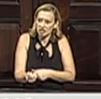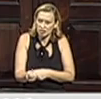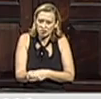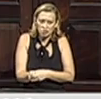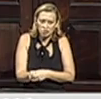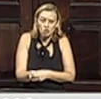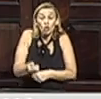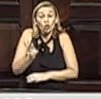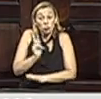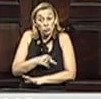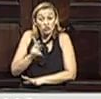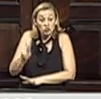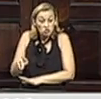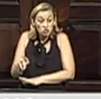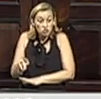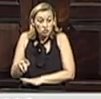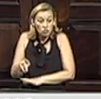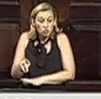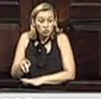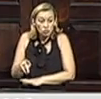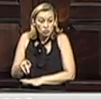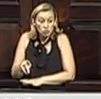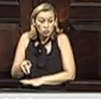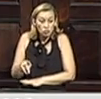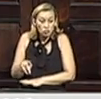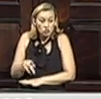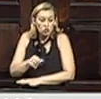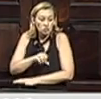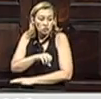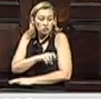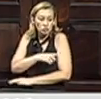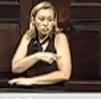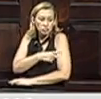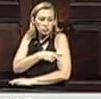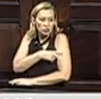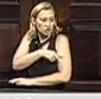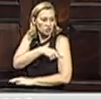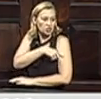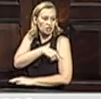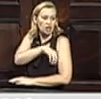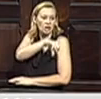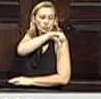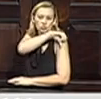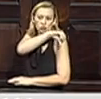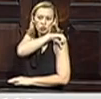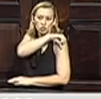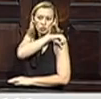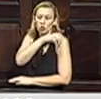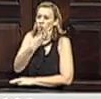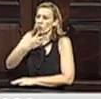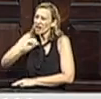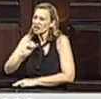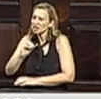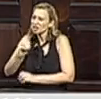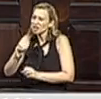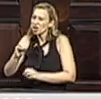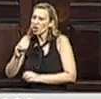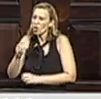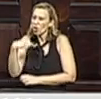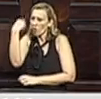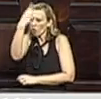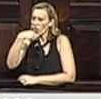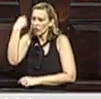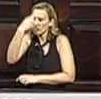o professor do ensino fundamental 1, 40 horas, na faixa 6. Aliás, sem nem lembrar do professor da educação infantil. E sem